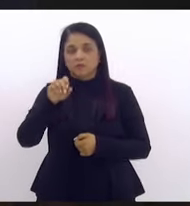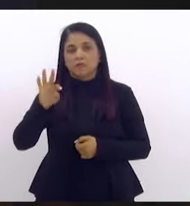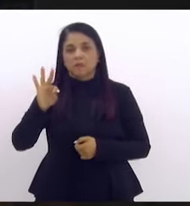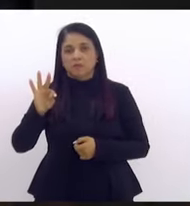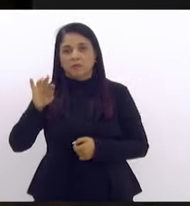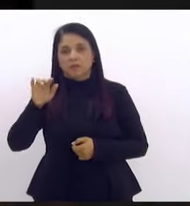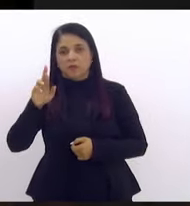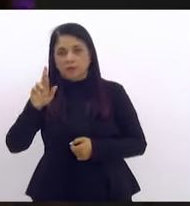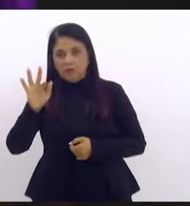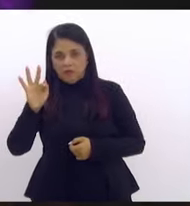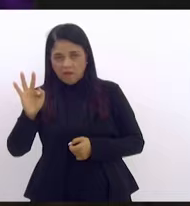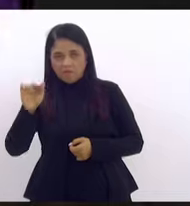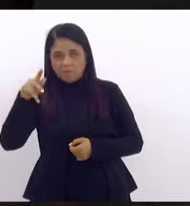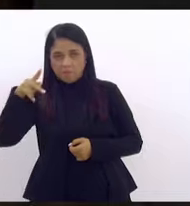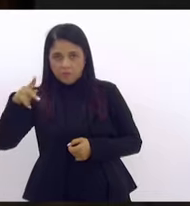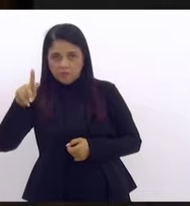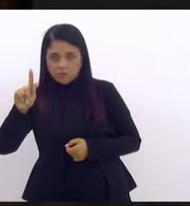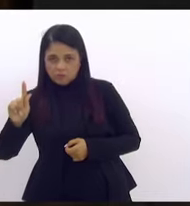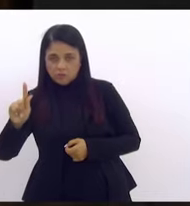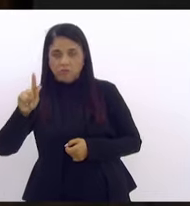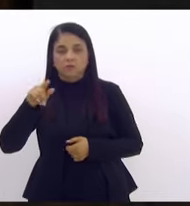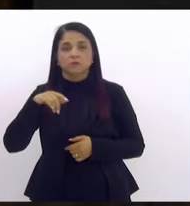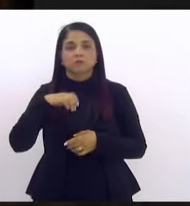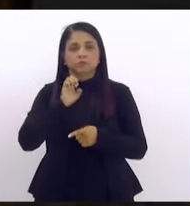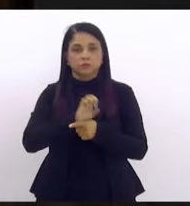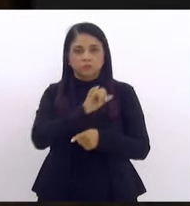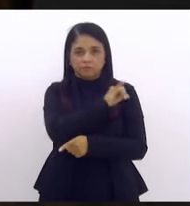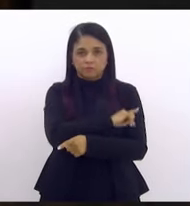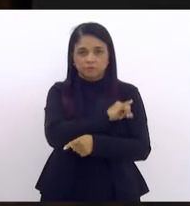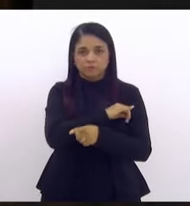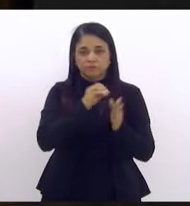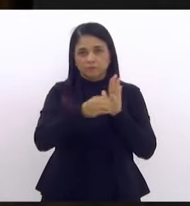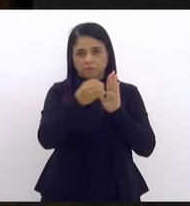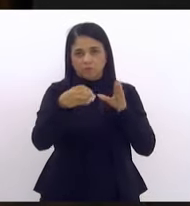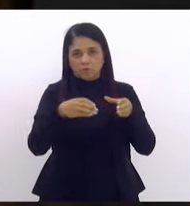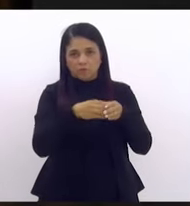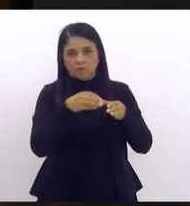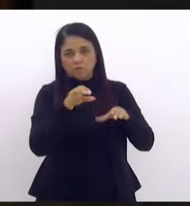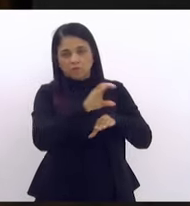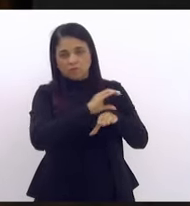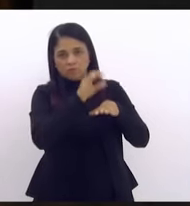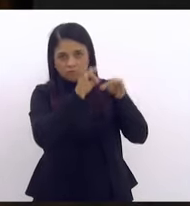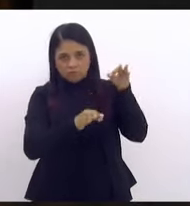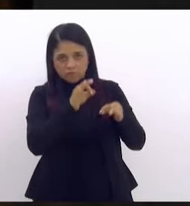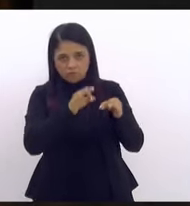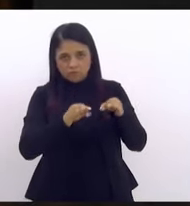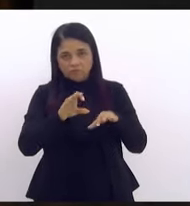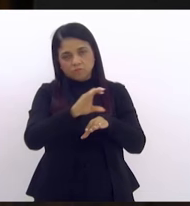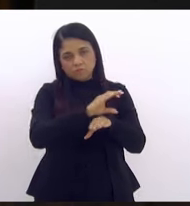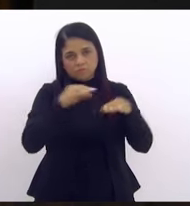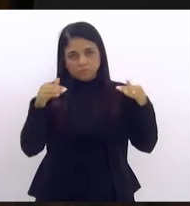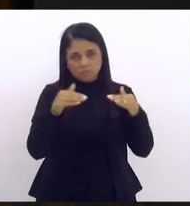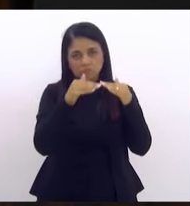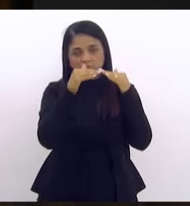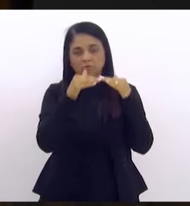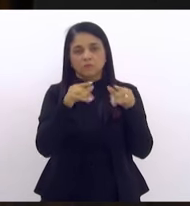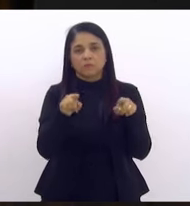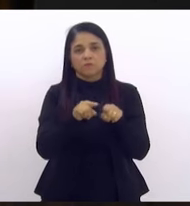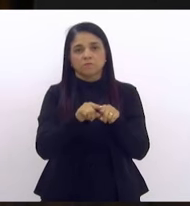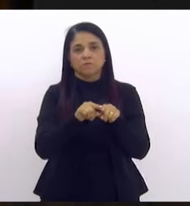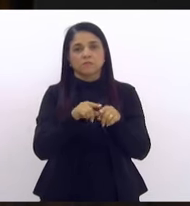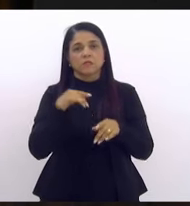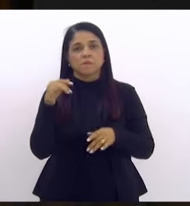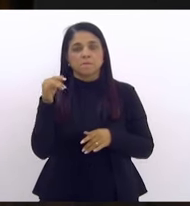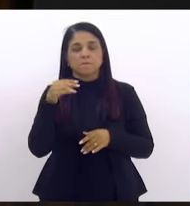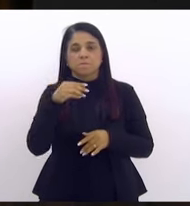TFPG, no Estado do Rio de Janeiro. Pareceres das comissões Constituição e Justiça pela Constitucionalidade, de